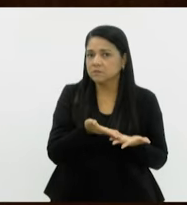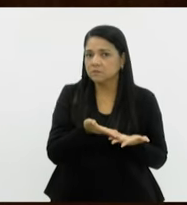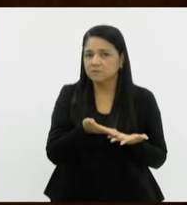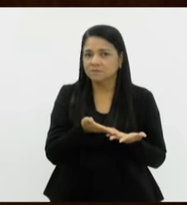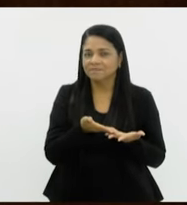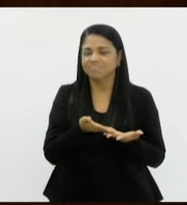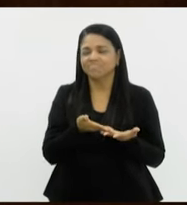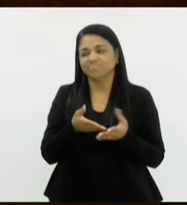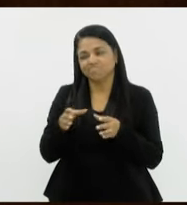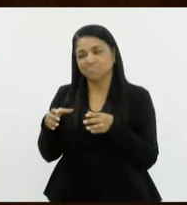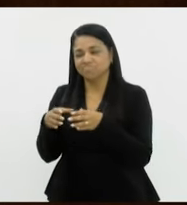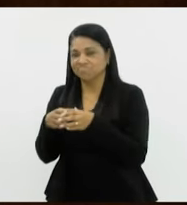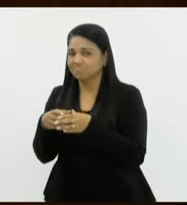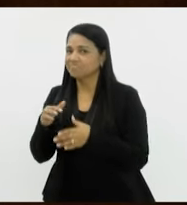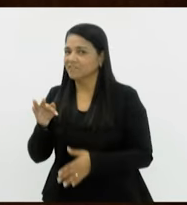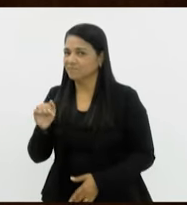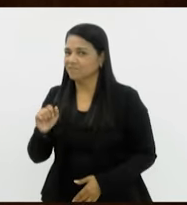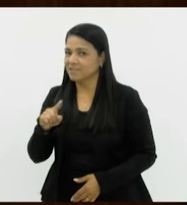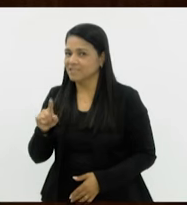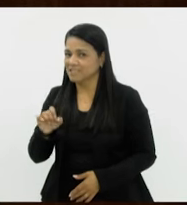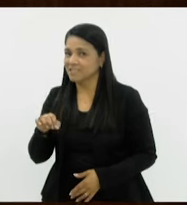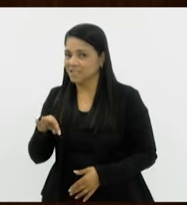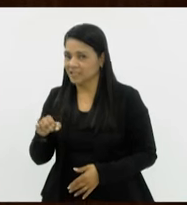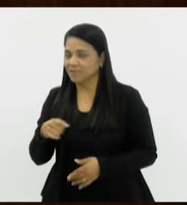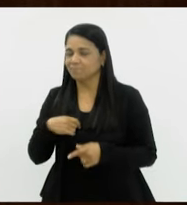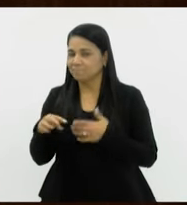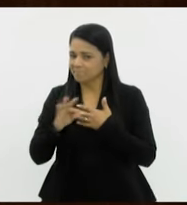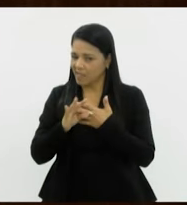da Fazenda é técnica, eles devem ter os seus motivos